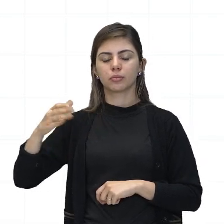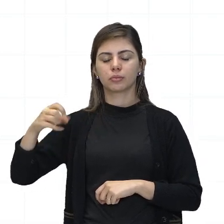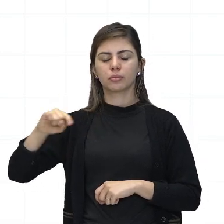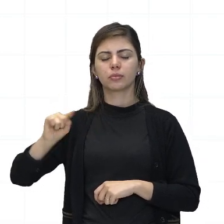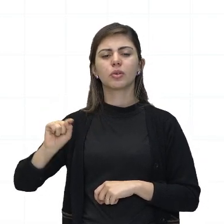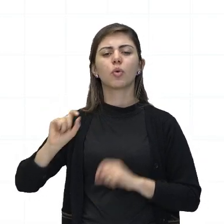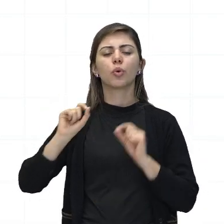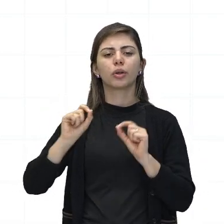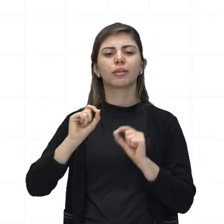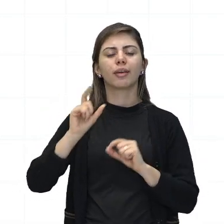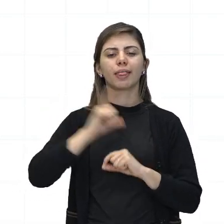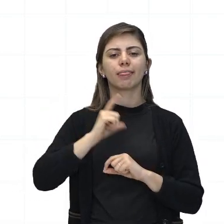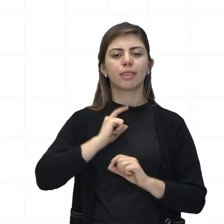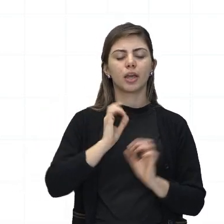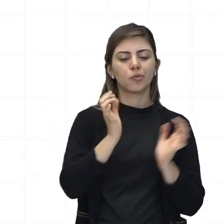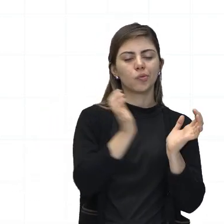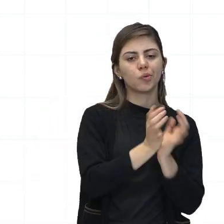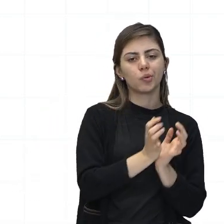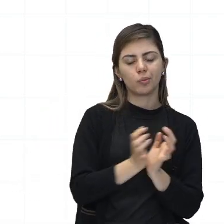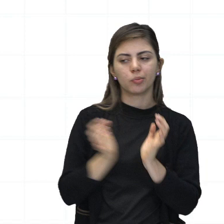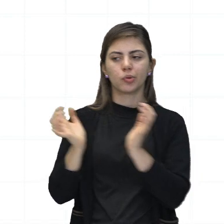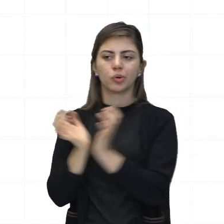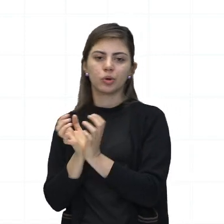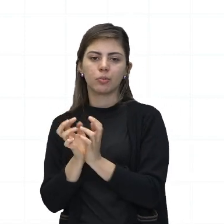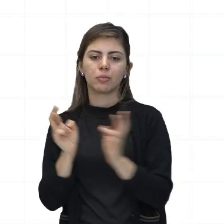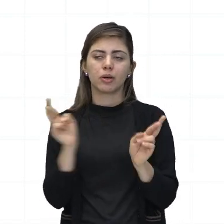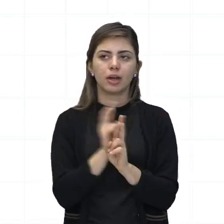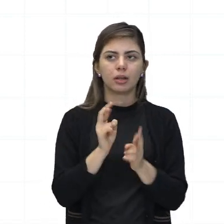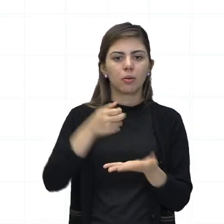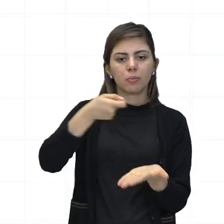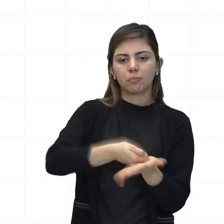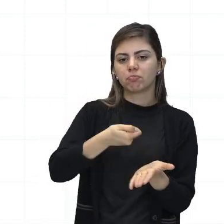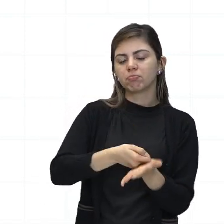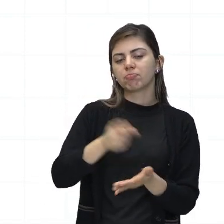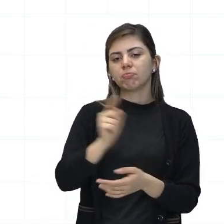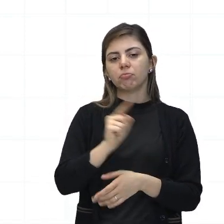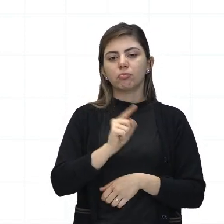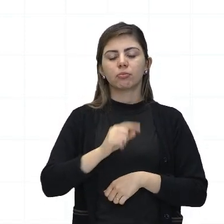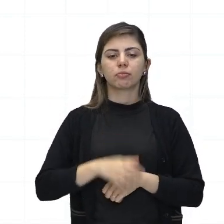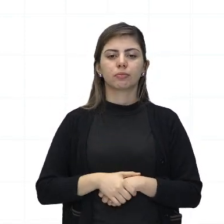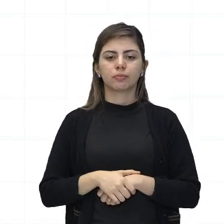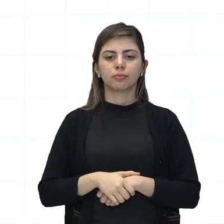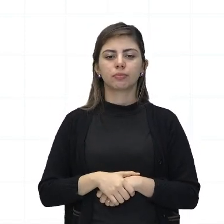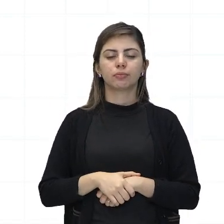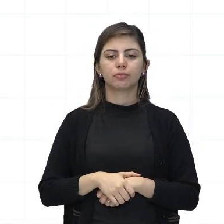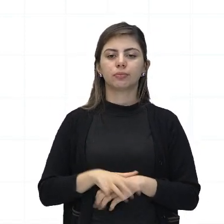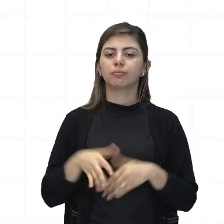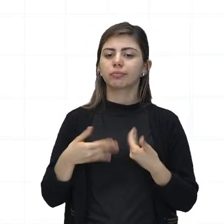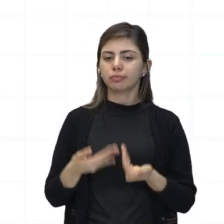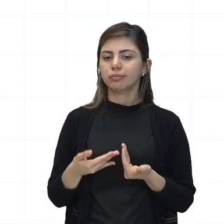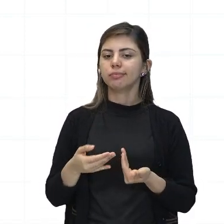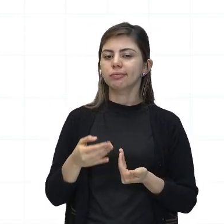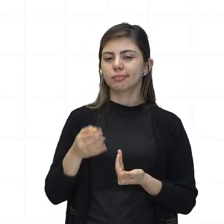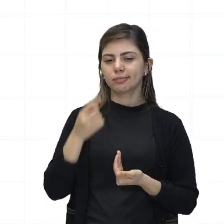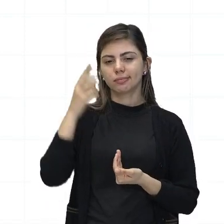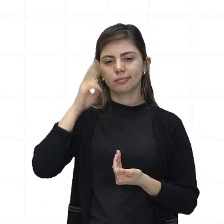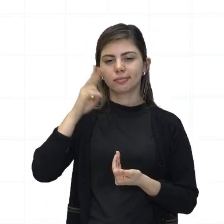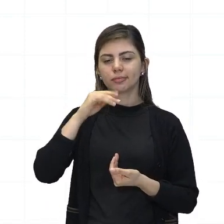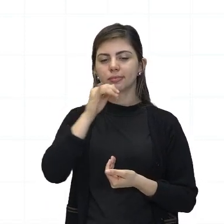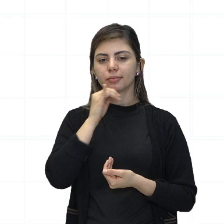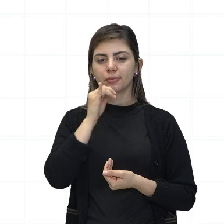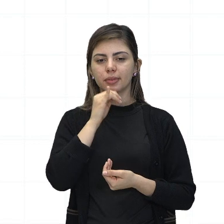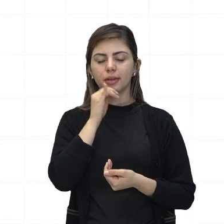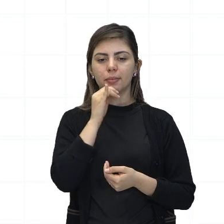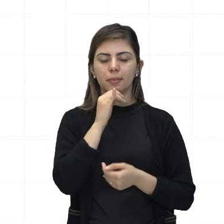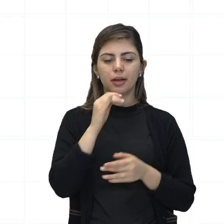facultativo, né? Que não é essencial para a sobrevivência. E aí nós temos, por exemplo, o pássaro